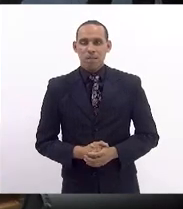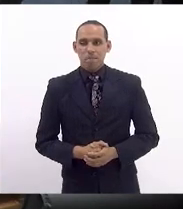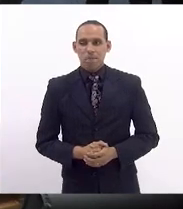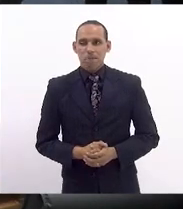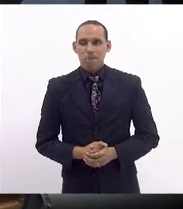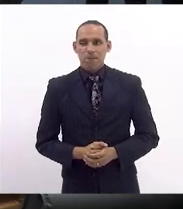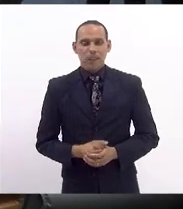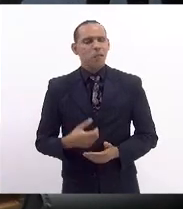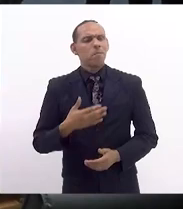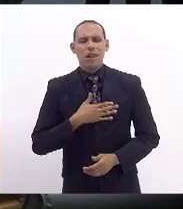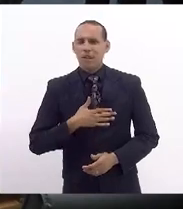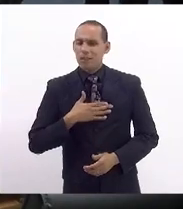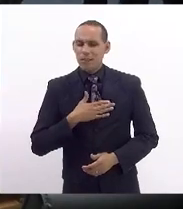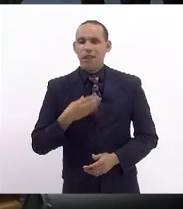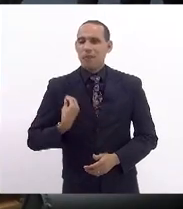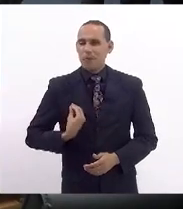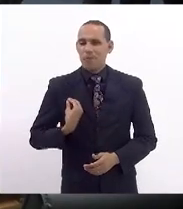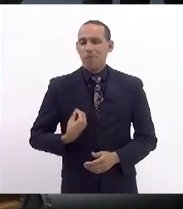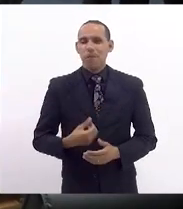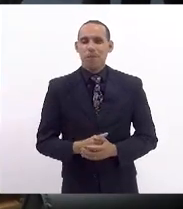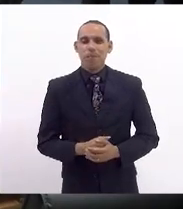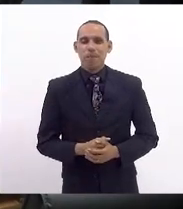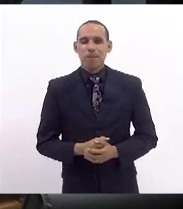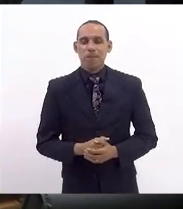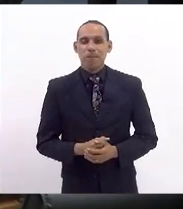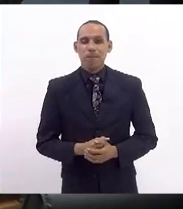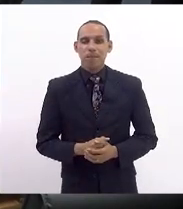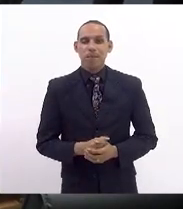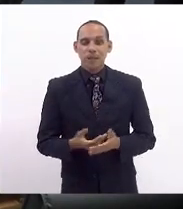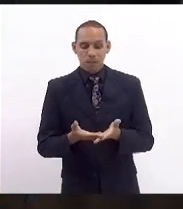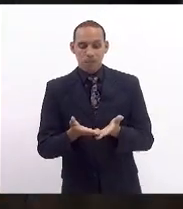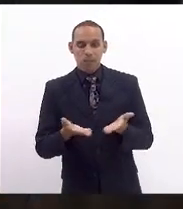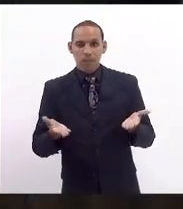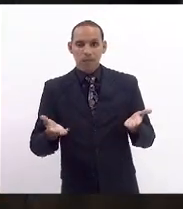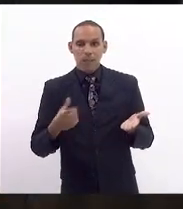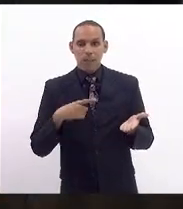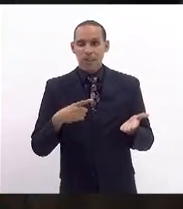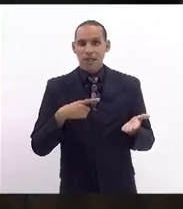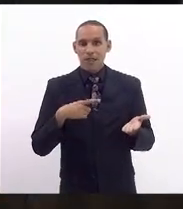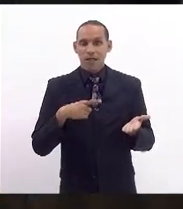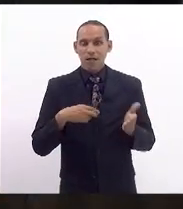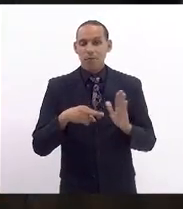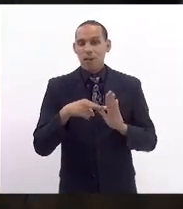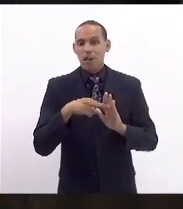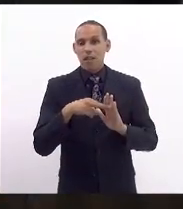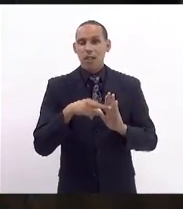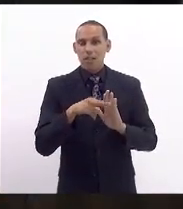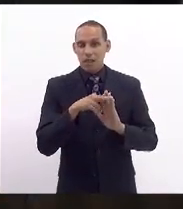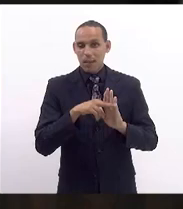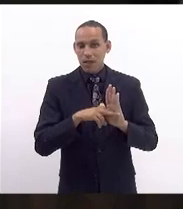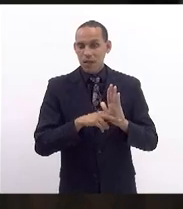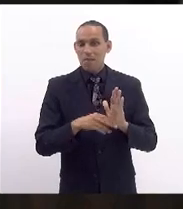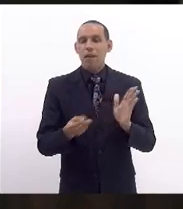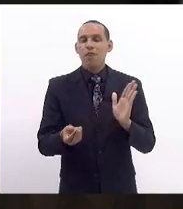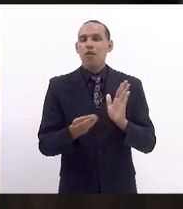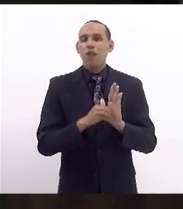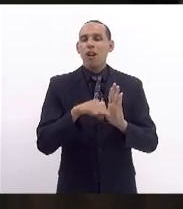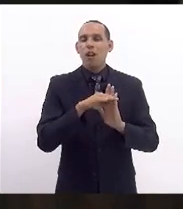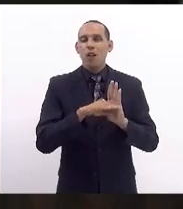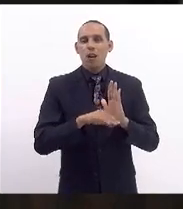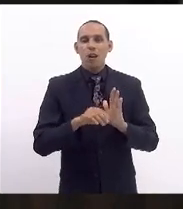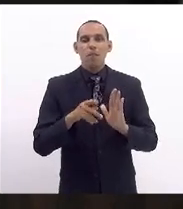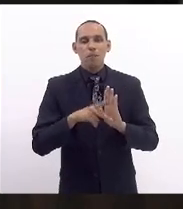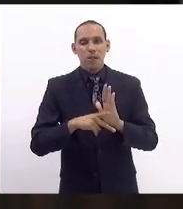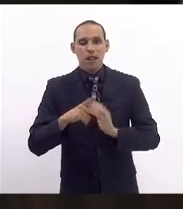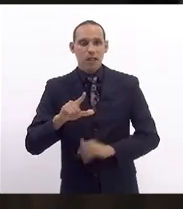se eu gostar de maior prazer o e a sobre a mesa requerimento requer inclusão na ordem do dia do projeto de